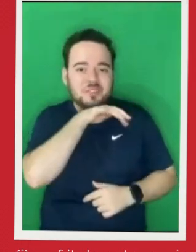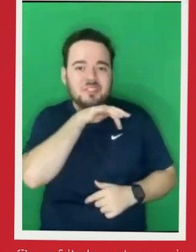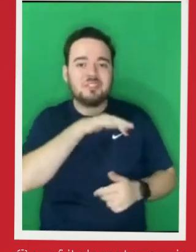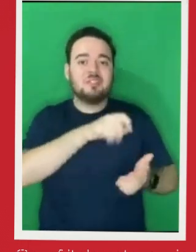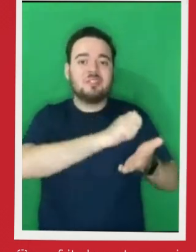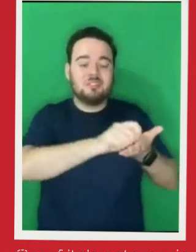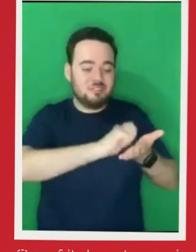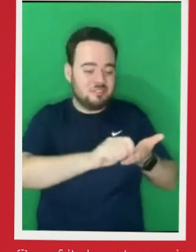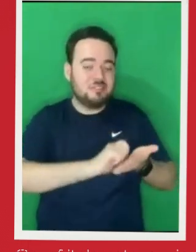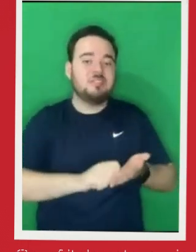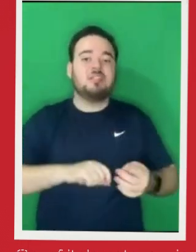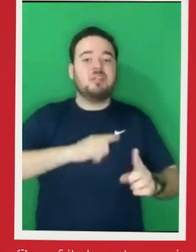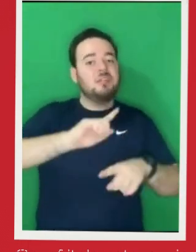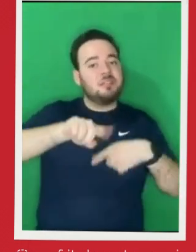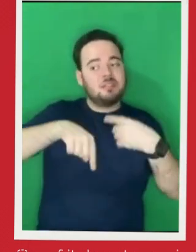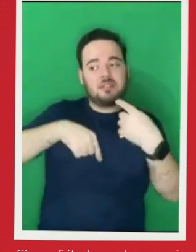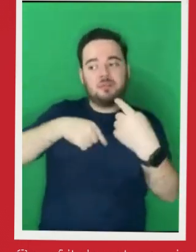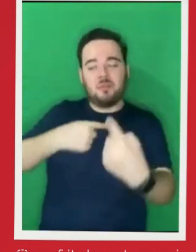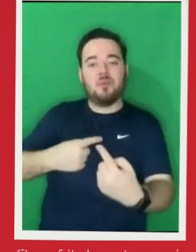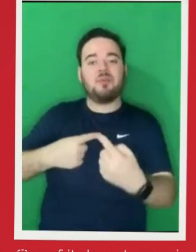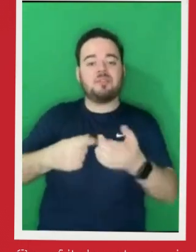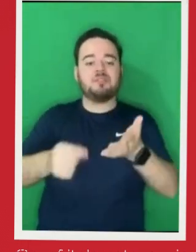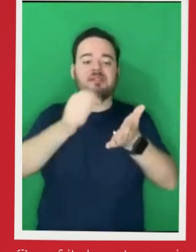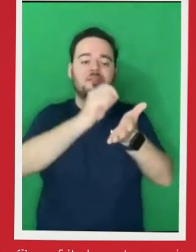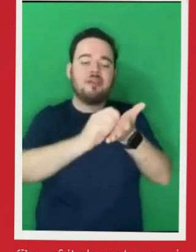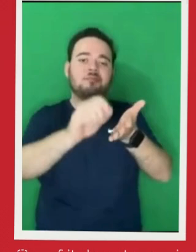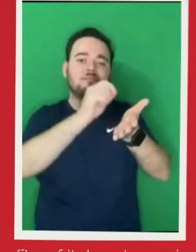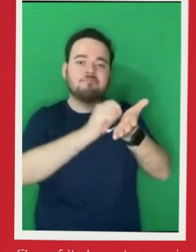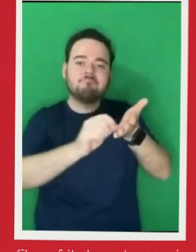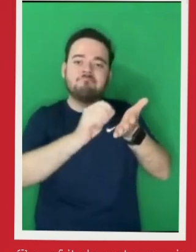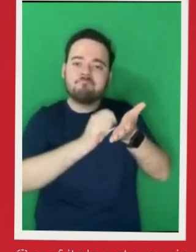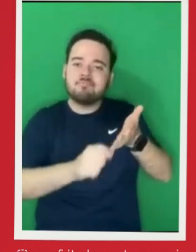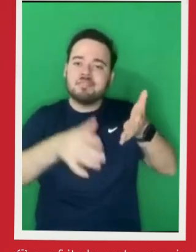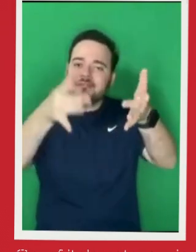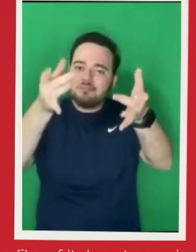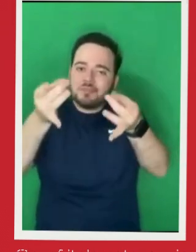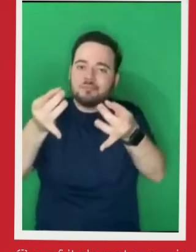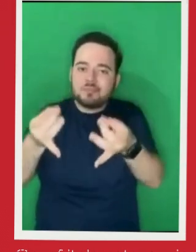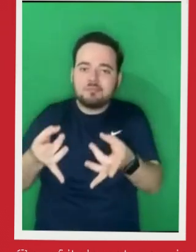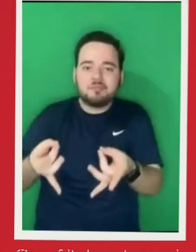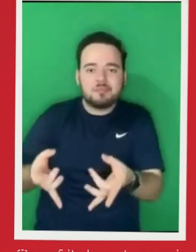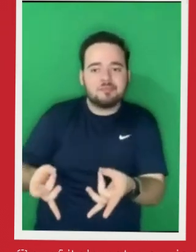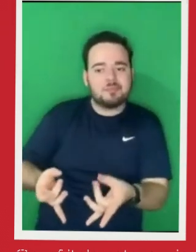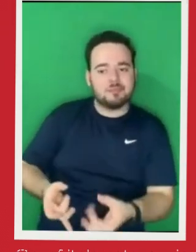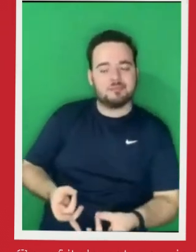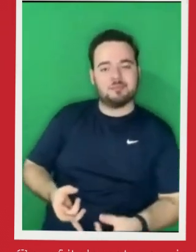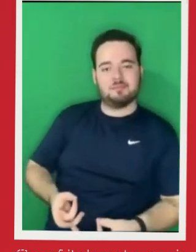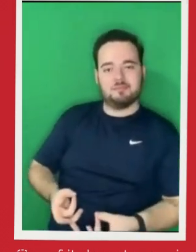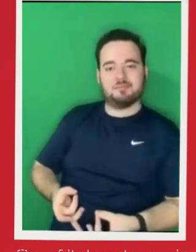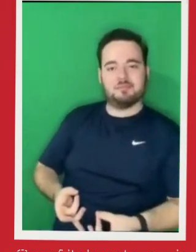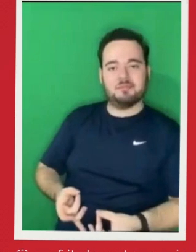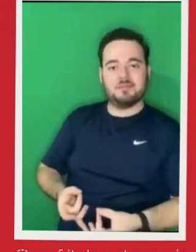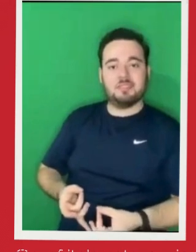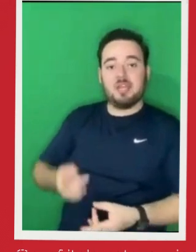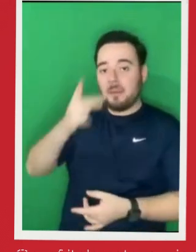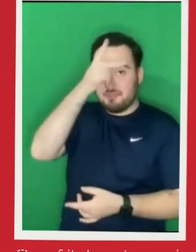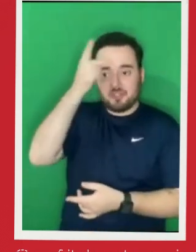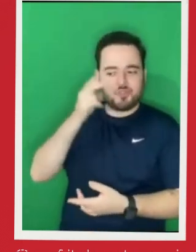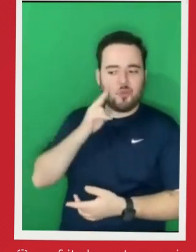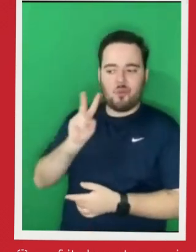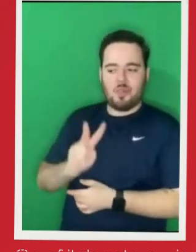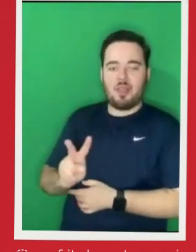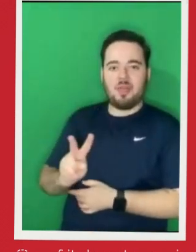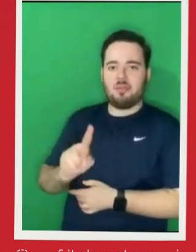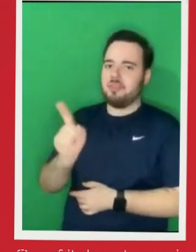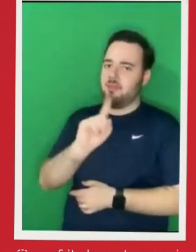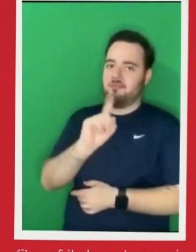uma explosão de ideias. E depois você vai vindo desse grande copião a trabalhar. Só que você não vai ter ninguém para ler esse copião. Ninguém